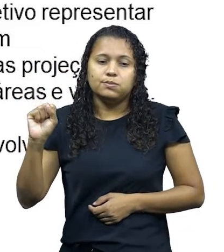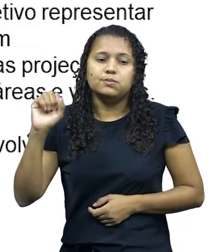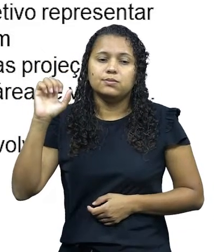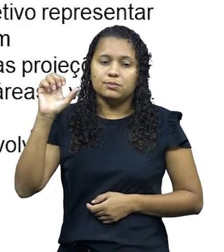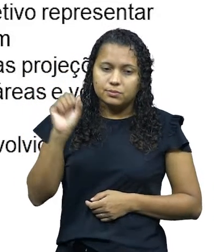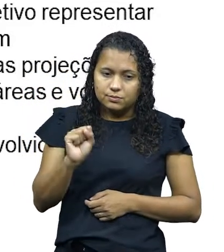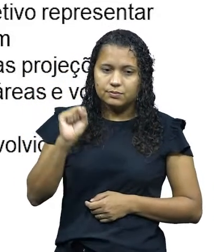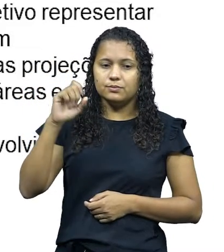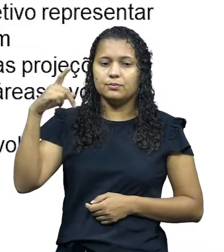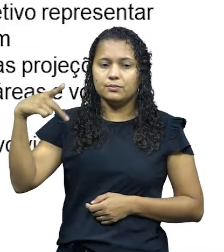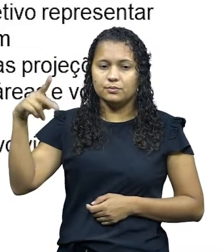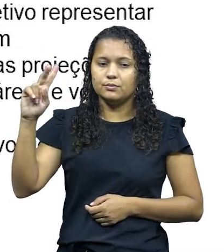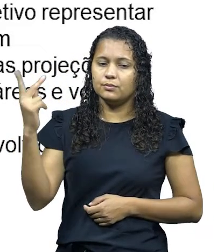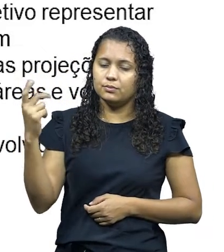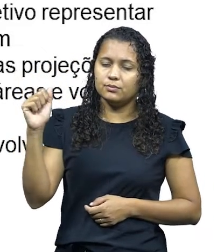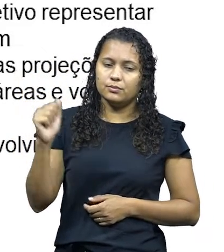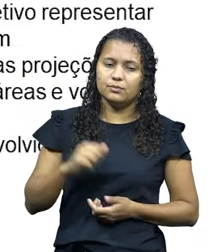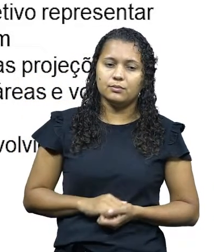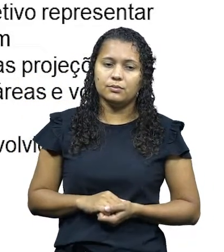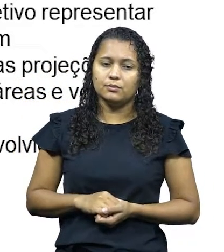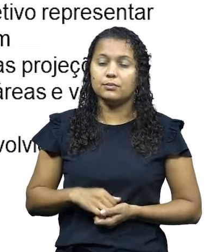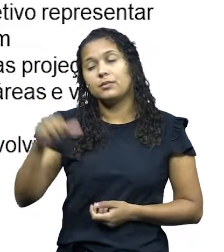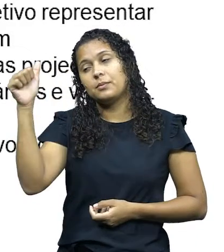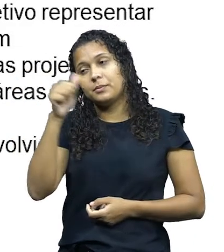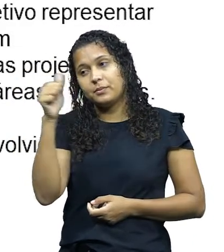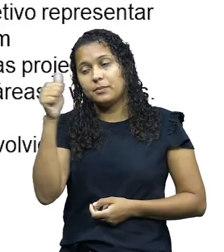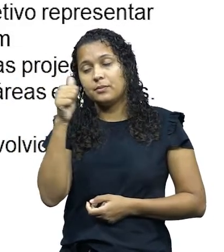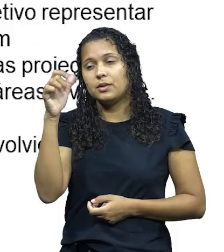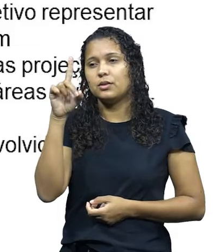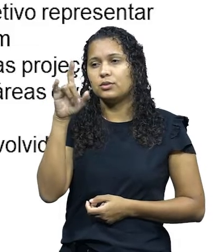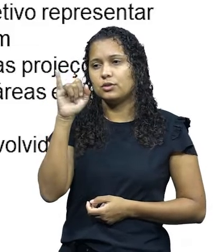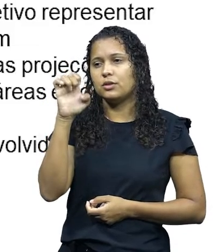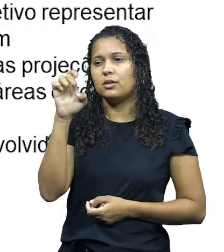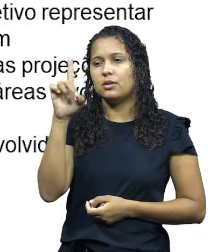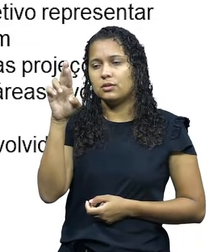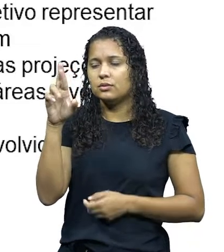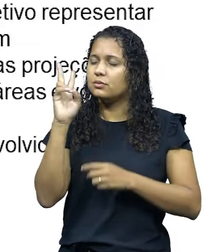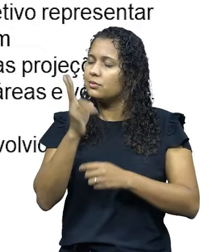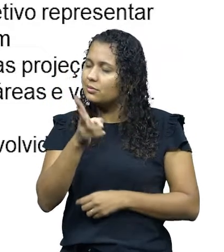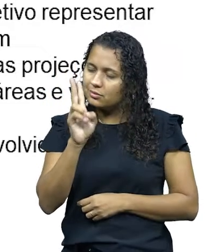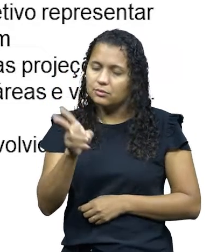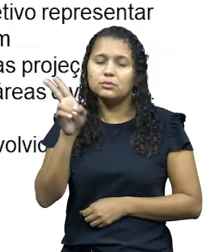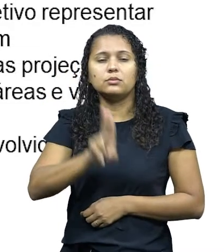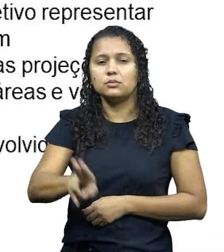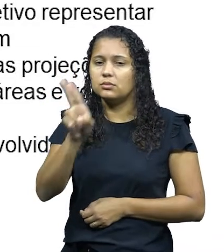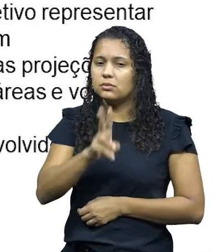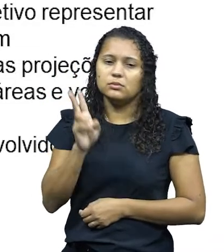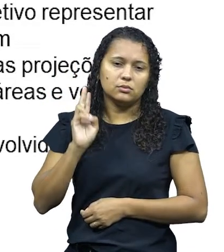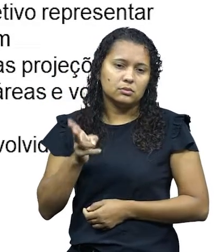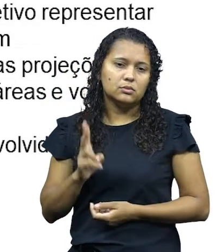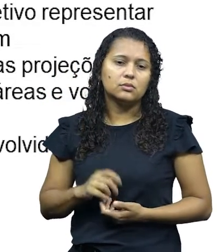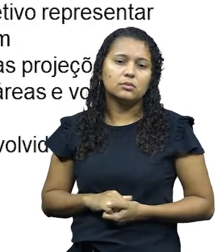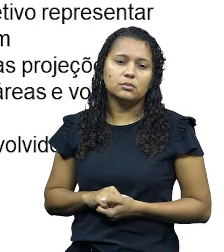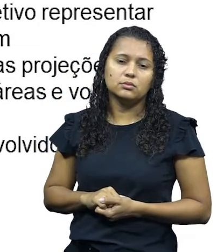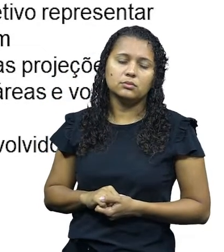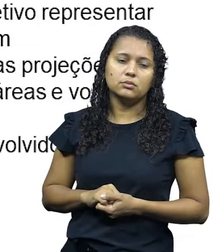horizontal anterior, que é o primeiro diedro. Vamos nos atentar ao primeiro diedro sempre, porque é esse que nós vamos utilizar